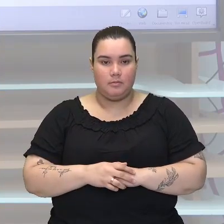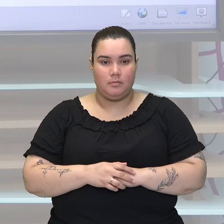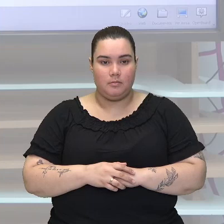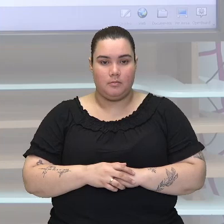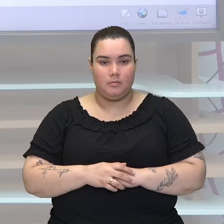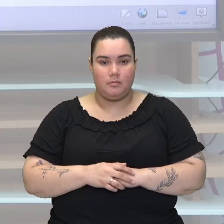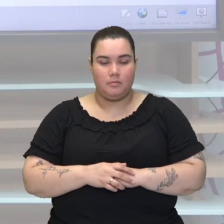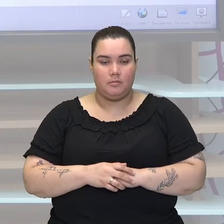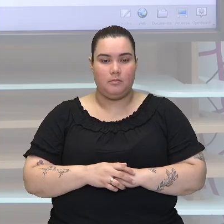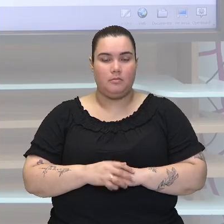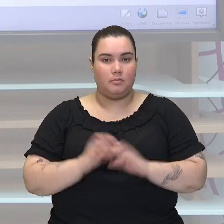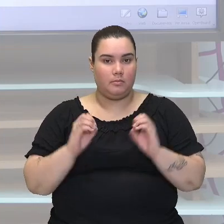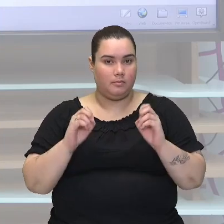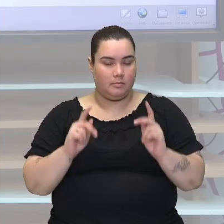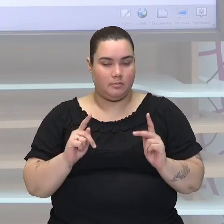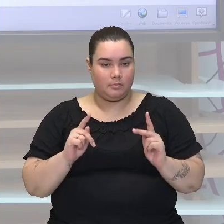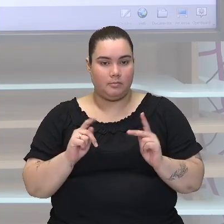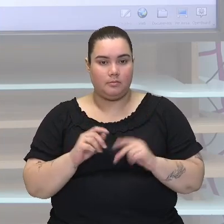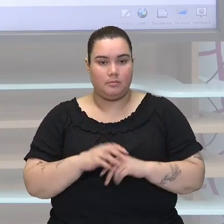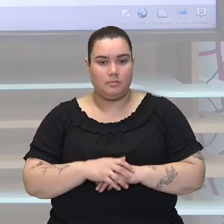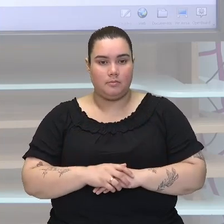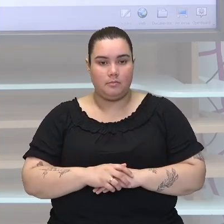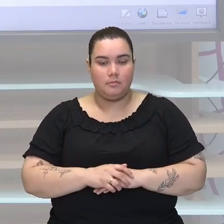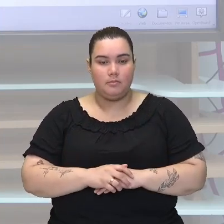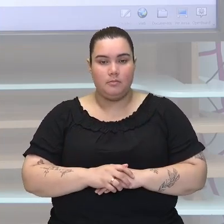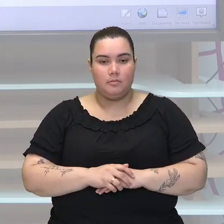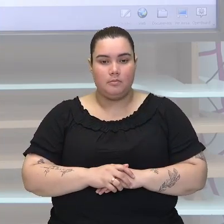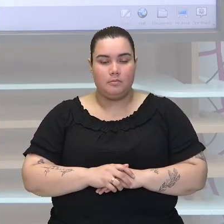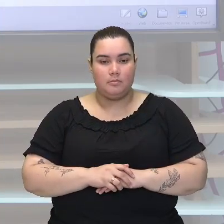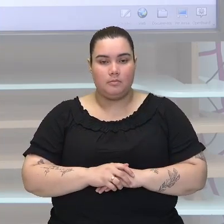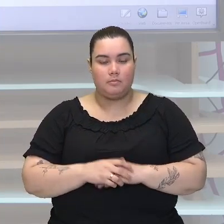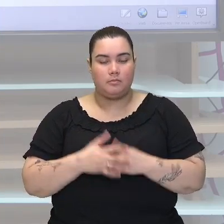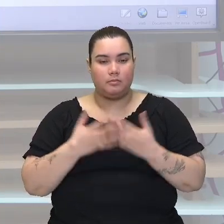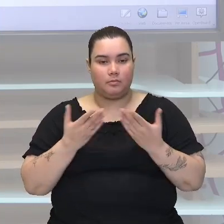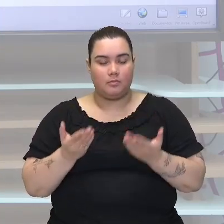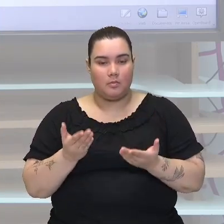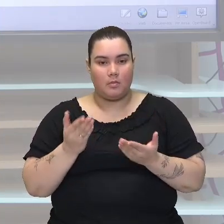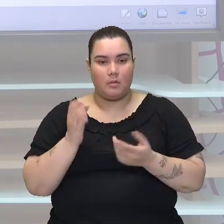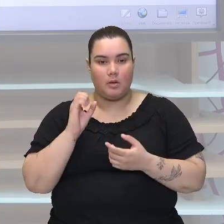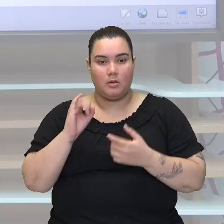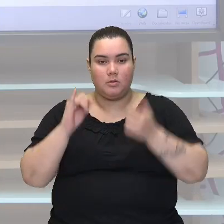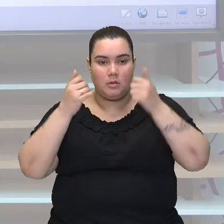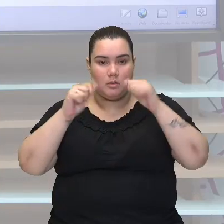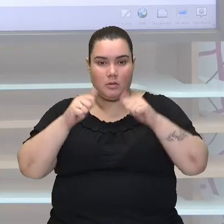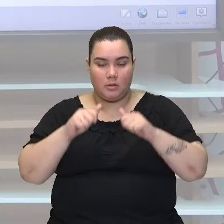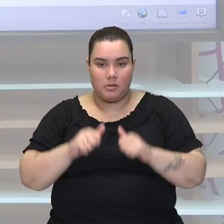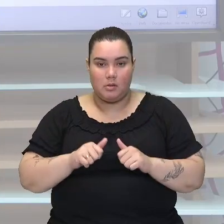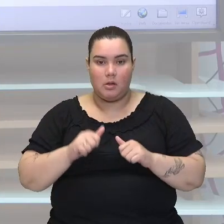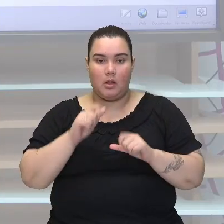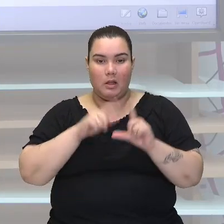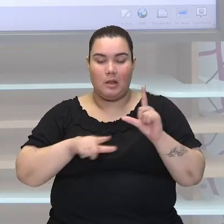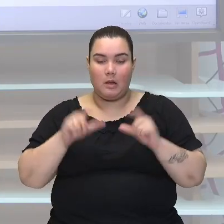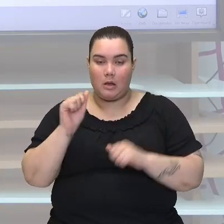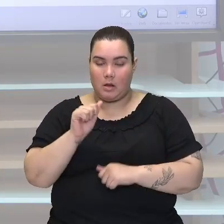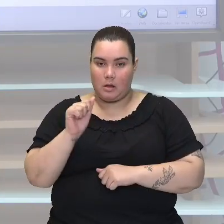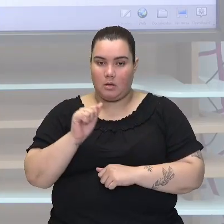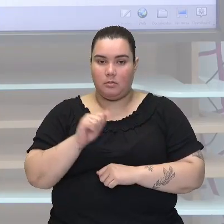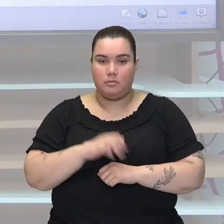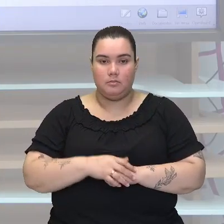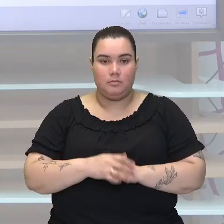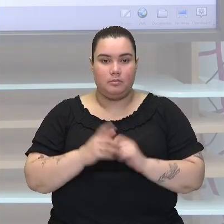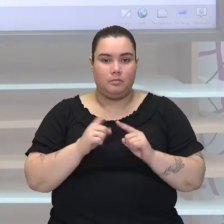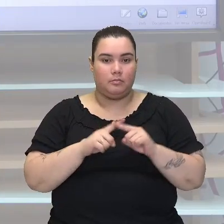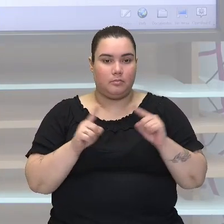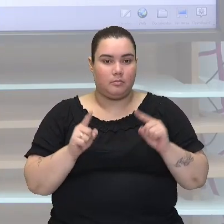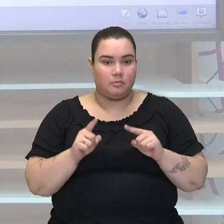É o goleiro batendo o tiro de meta, beleza? Isso se a gente estiver analisando o coeficiente A. Nesse caso